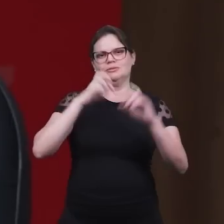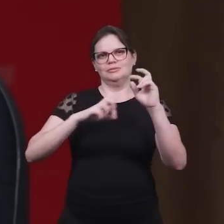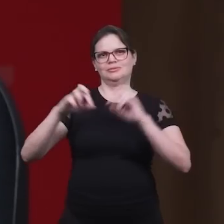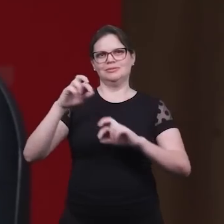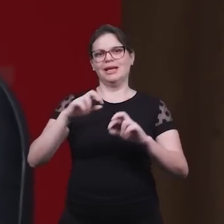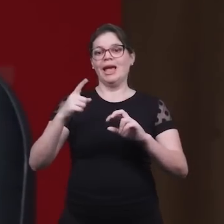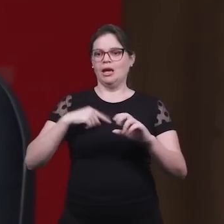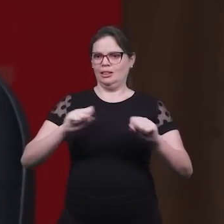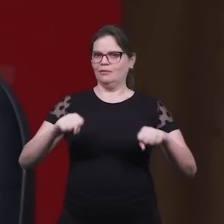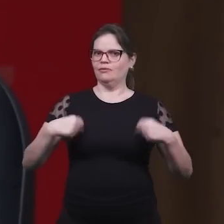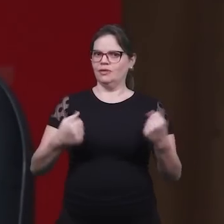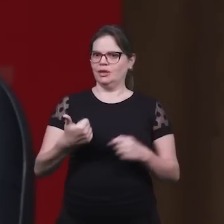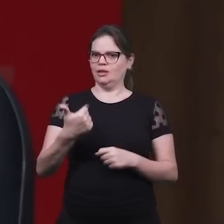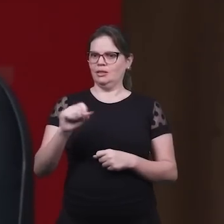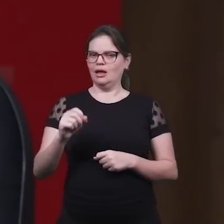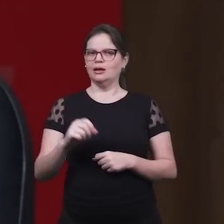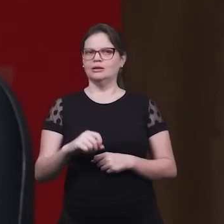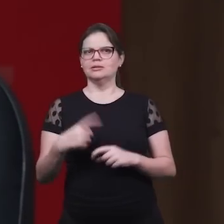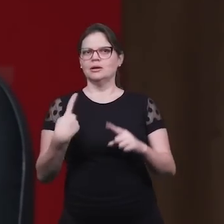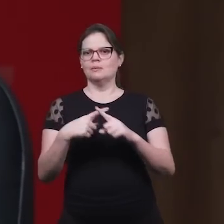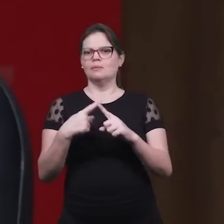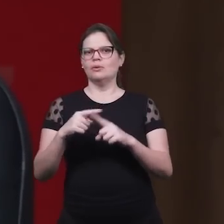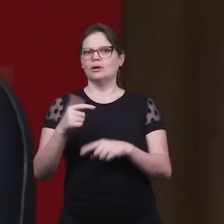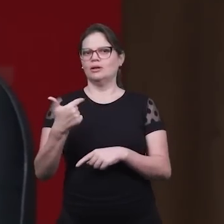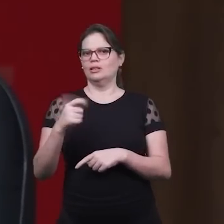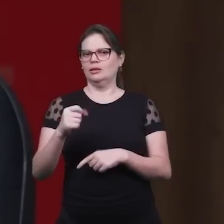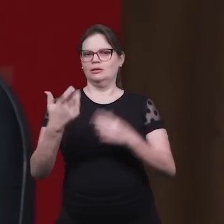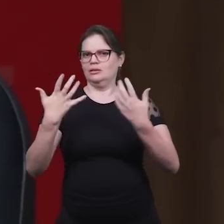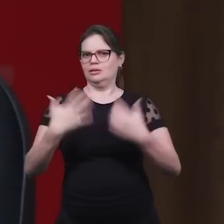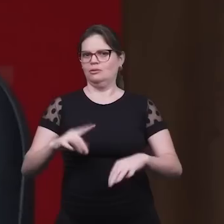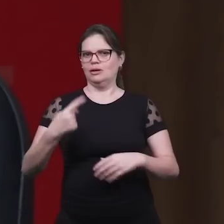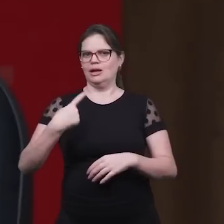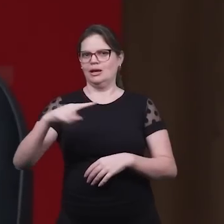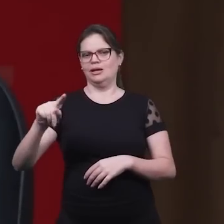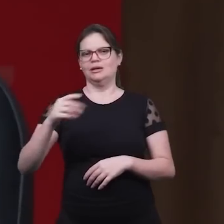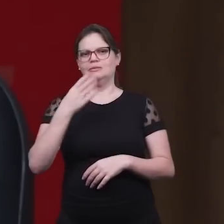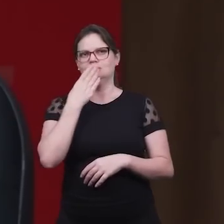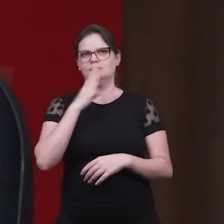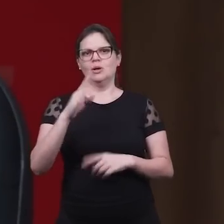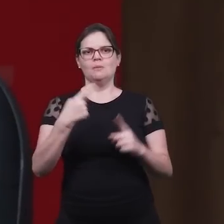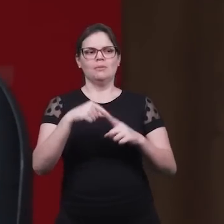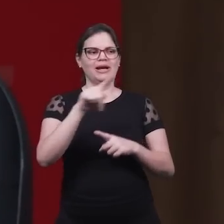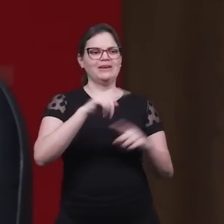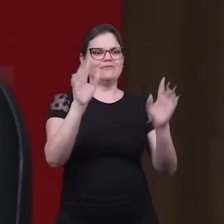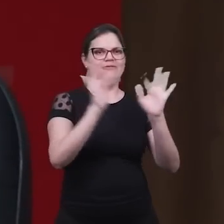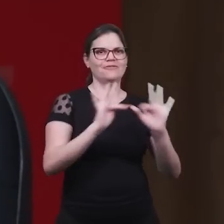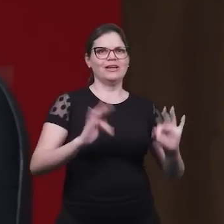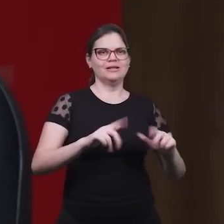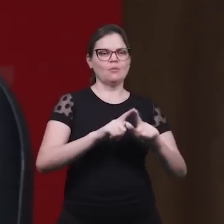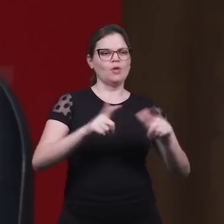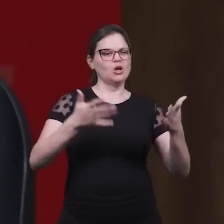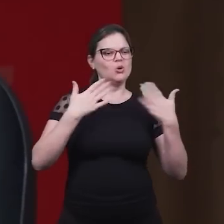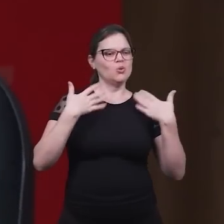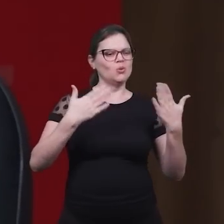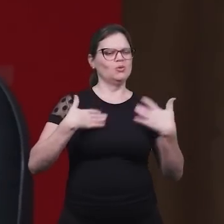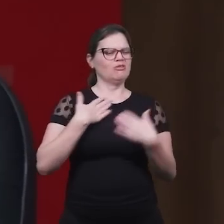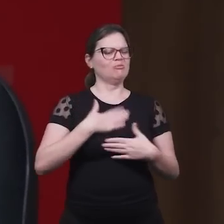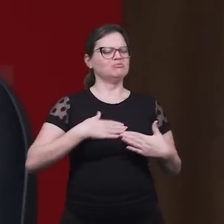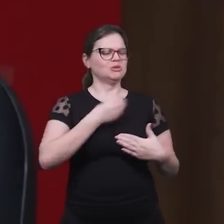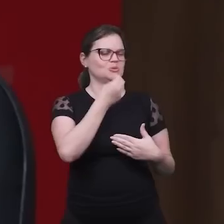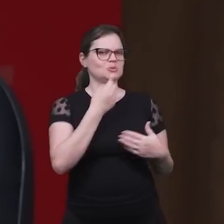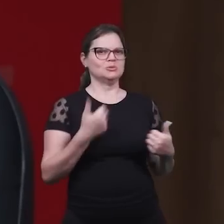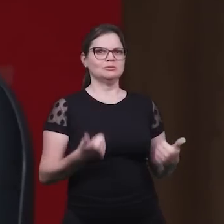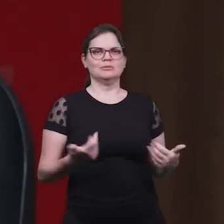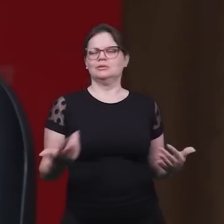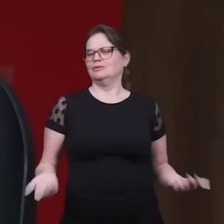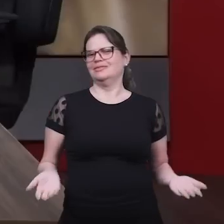os 10, por que os 10 não queriam ir para a Terra Prometida, porque eles estavam tão felizes no deserto. Está satisfeito, né? Estava tão satisfeito. Não,